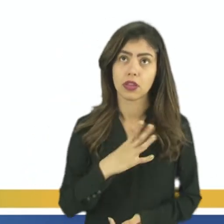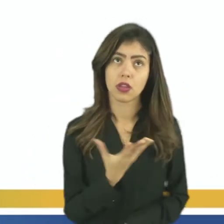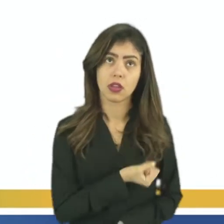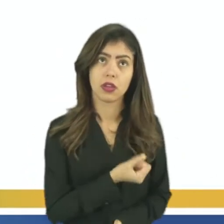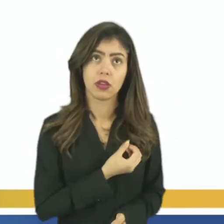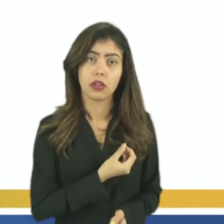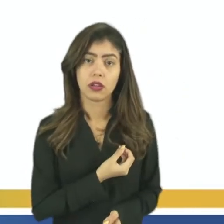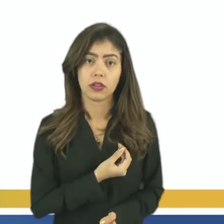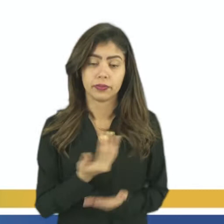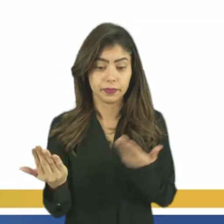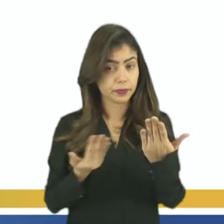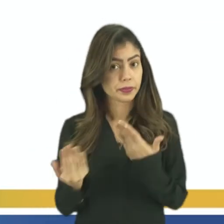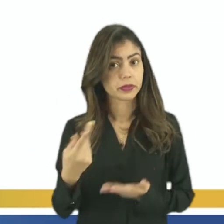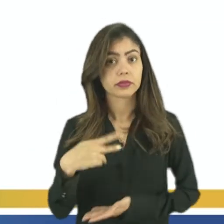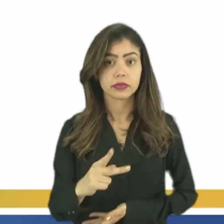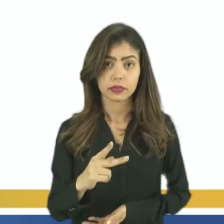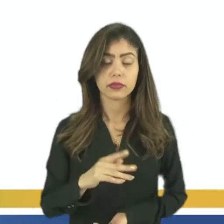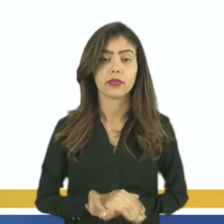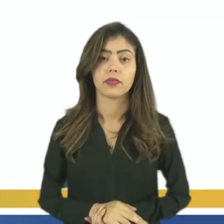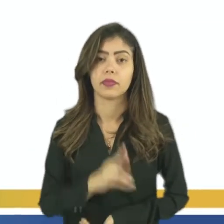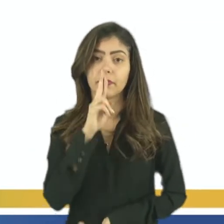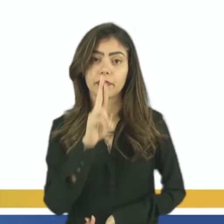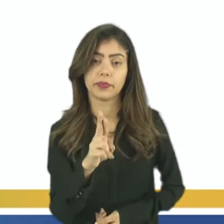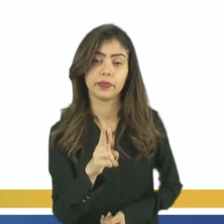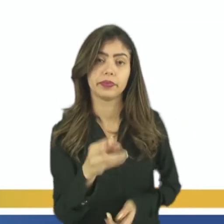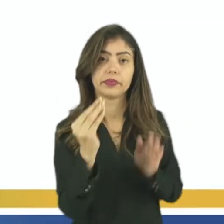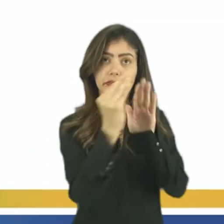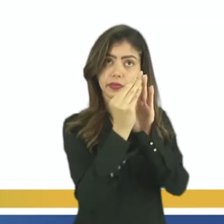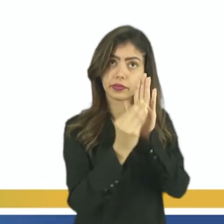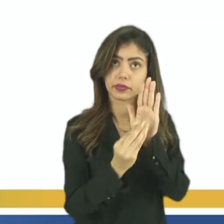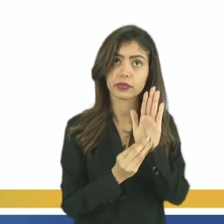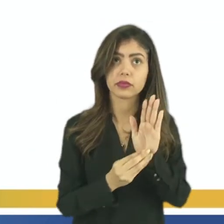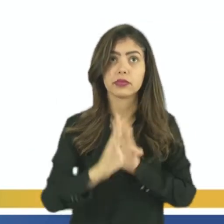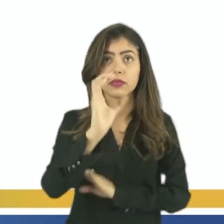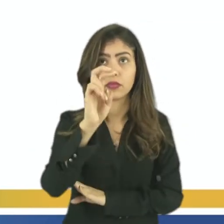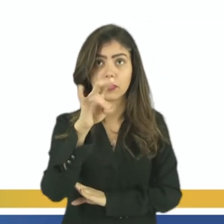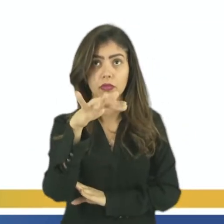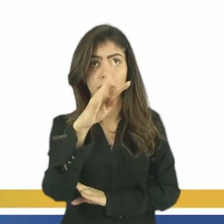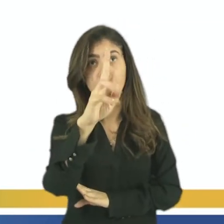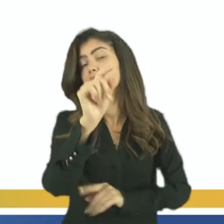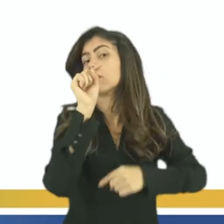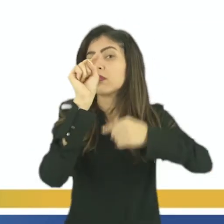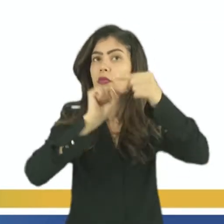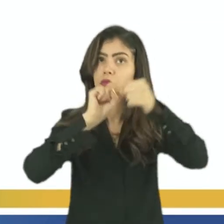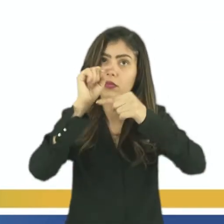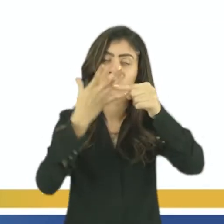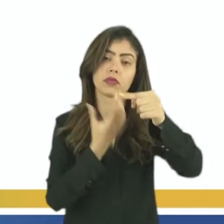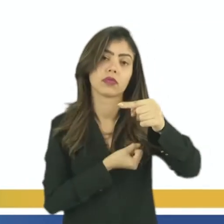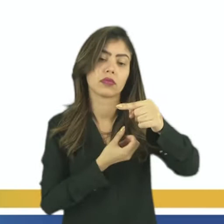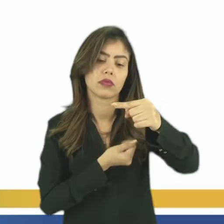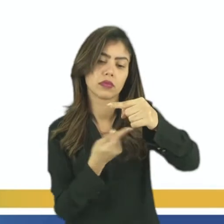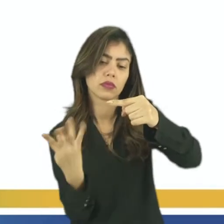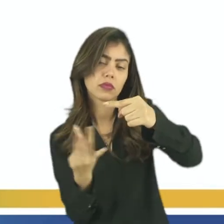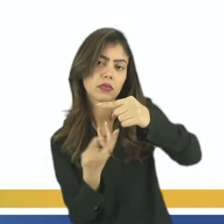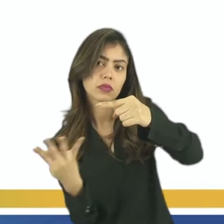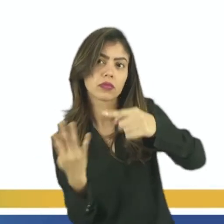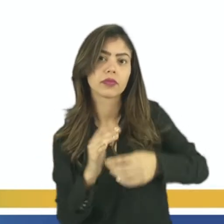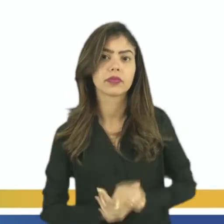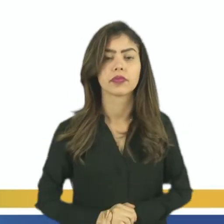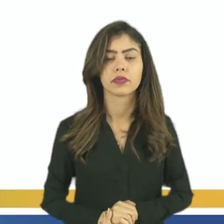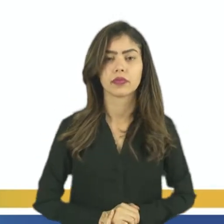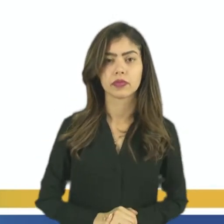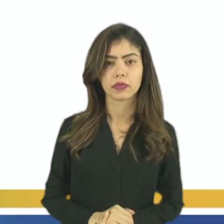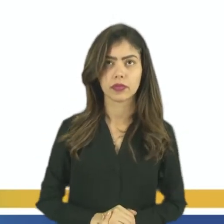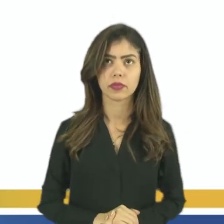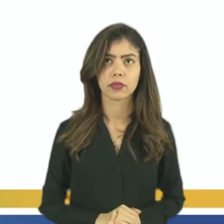por se o aluno médico associado a ela não é esse valor é dado pelo quociente da divisão do numerador pelo